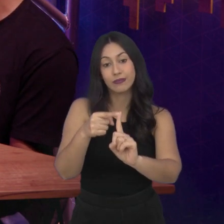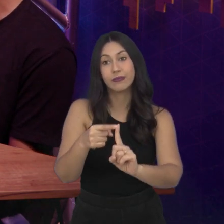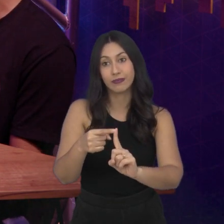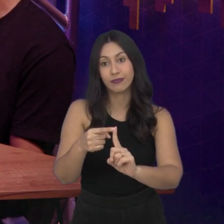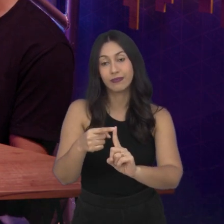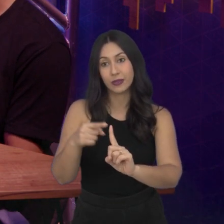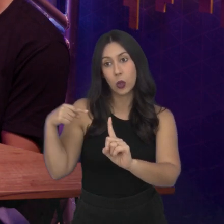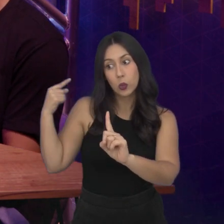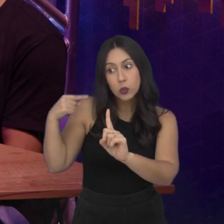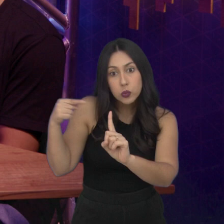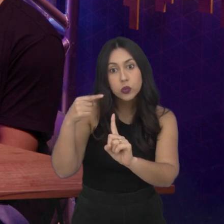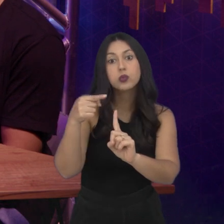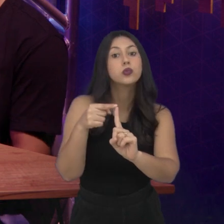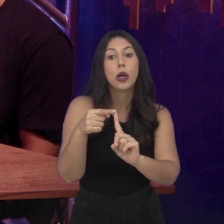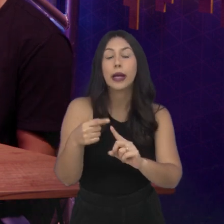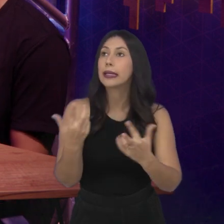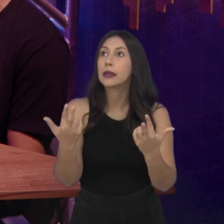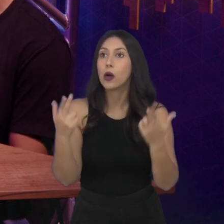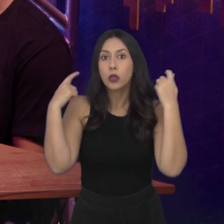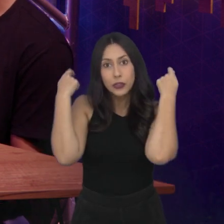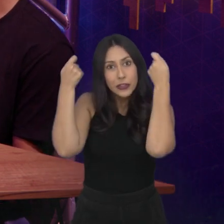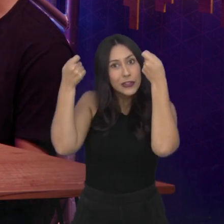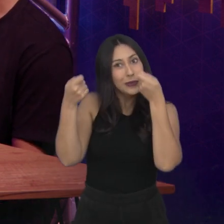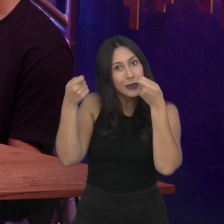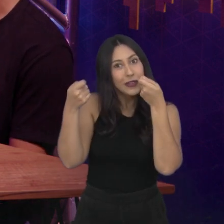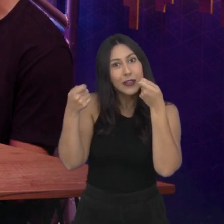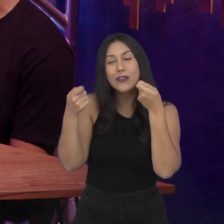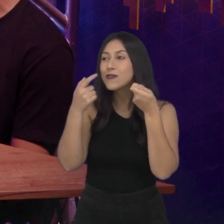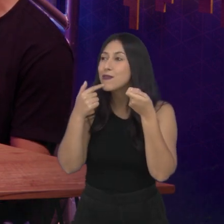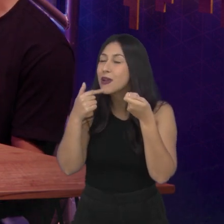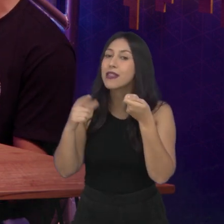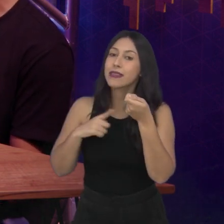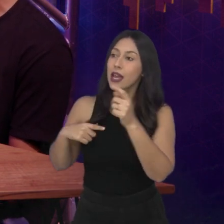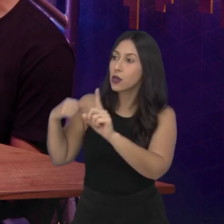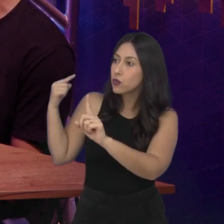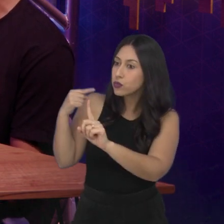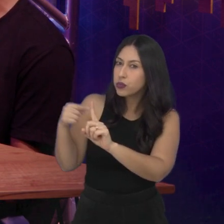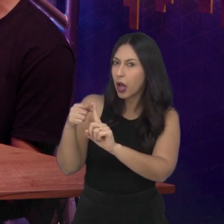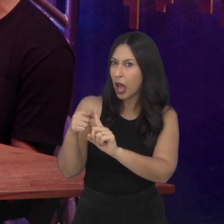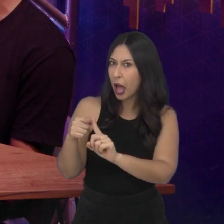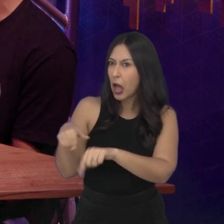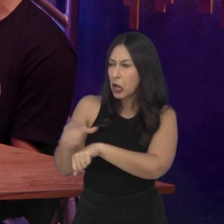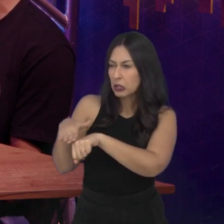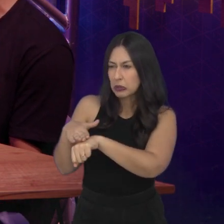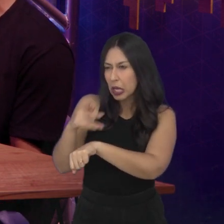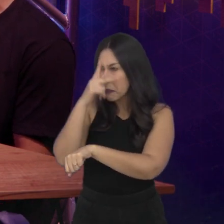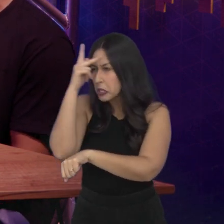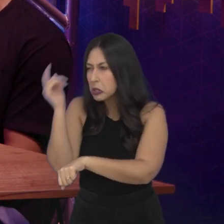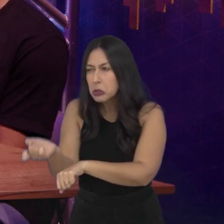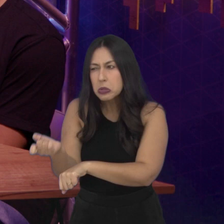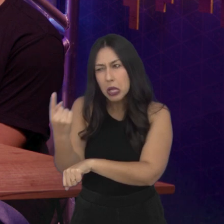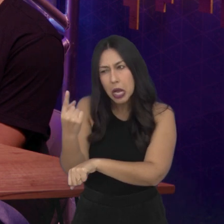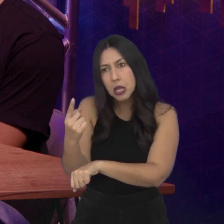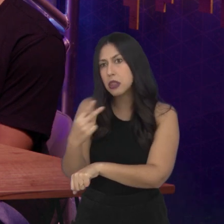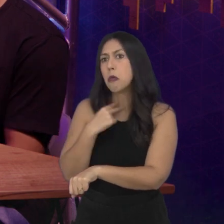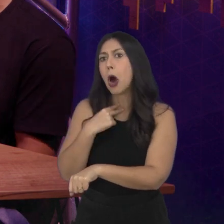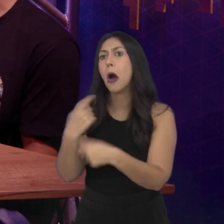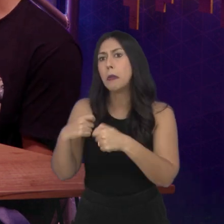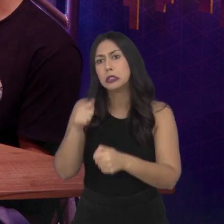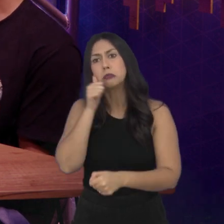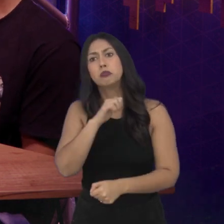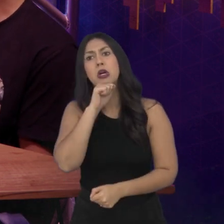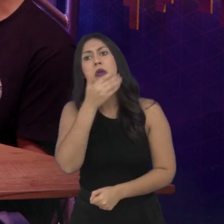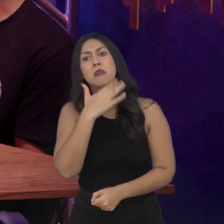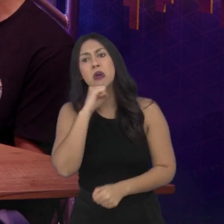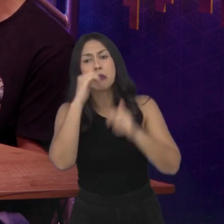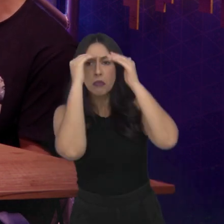irmãos Grimm, por exemplo, sabe? Tipo, a Chapeuzinho Vermelho tem uma moral da história: não fale com estranhos e obedeça seus pais. Mas no Mágico